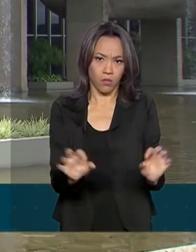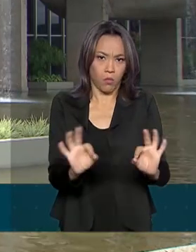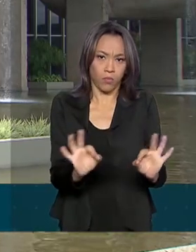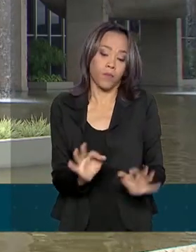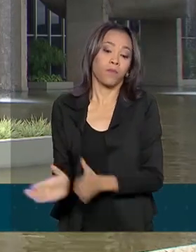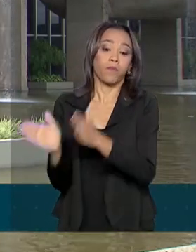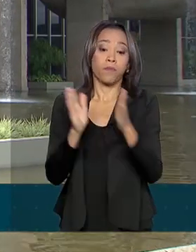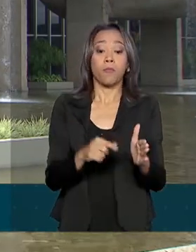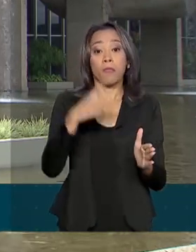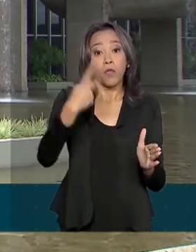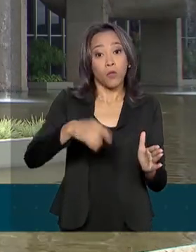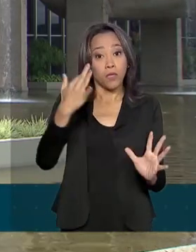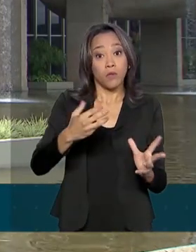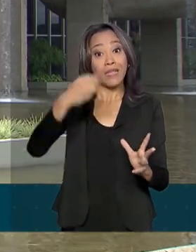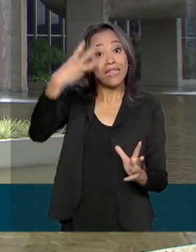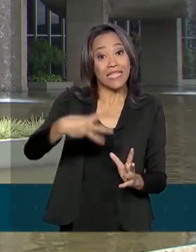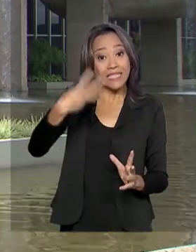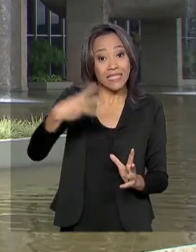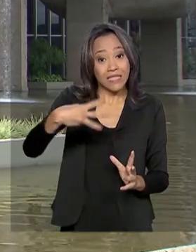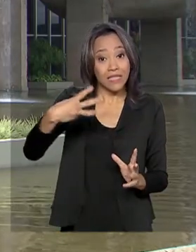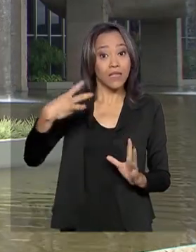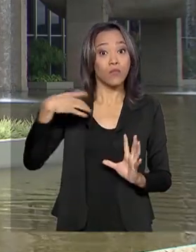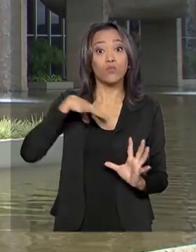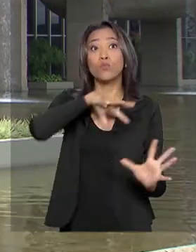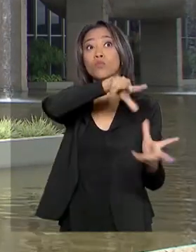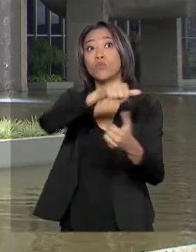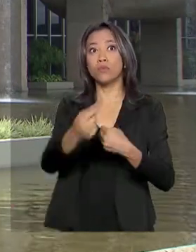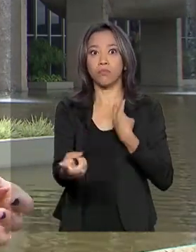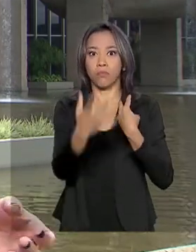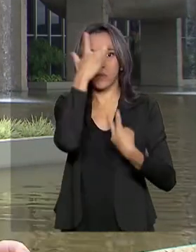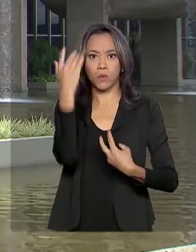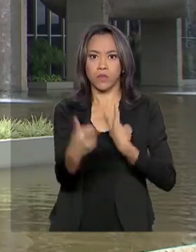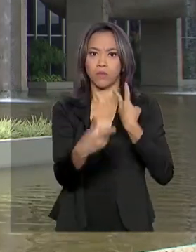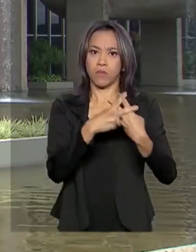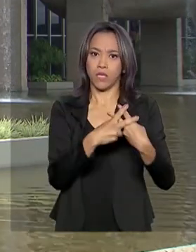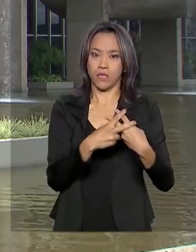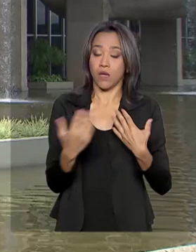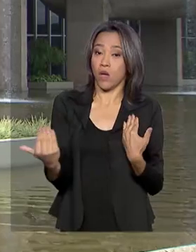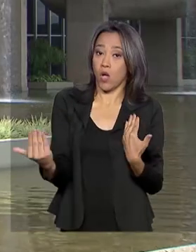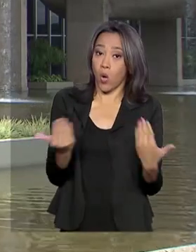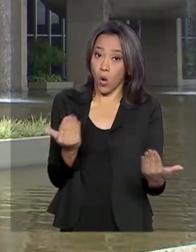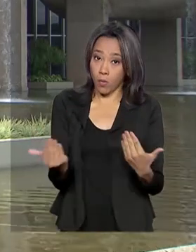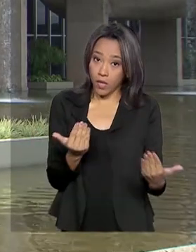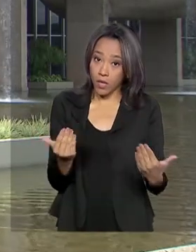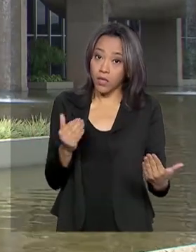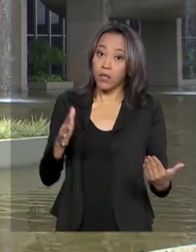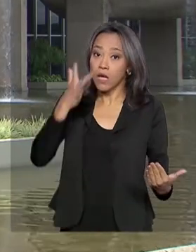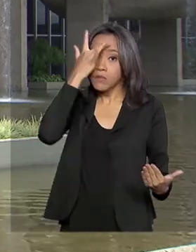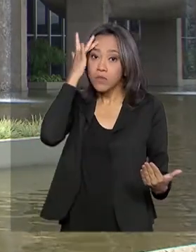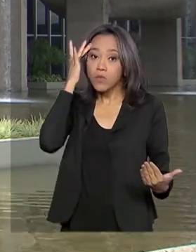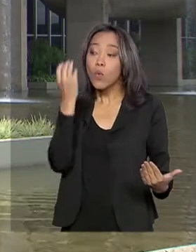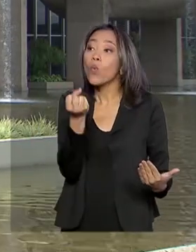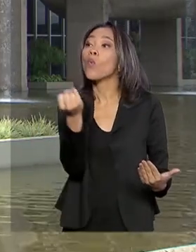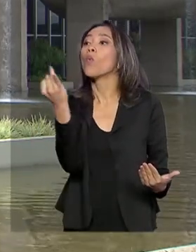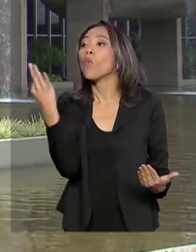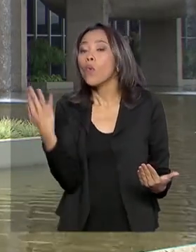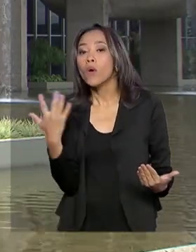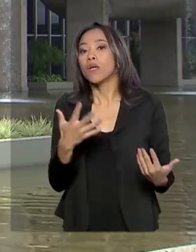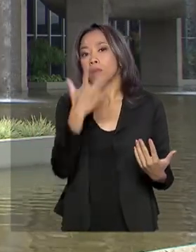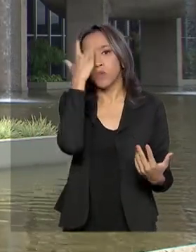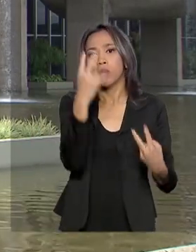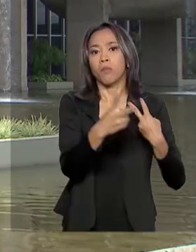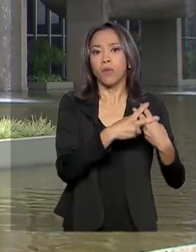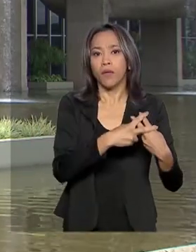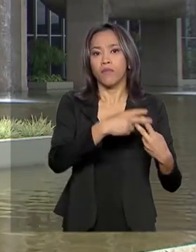terceira maior população carcerária do mundo. Mas, quando se compara o tamanho da população com o número de pessoas presas, o Brasil fica na